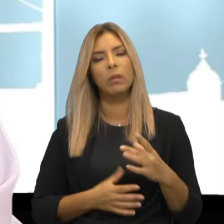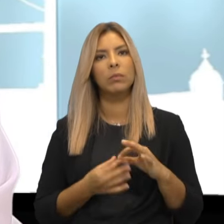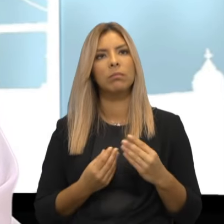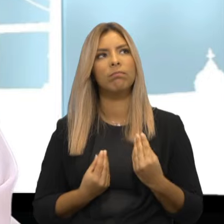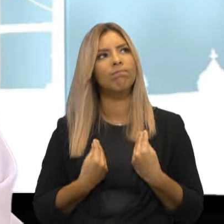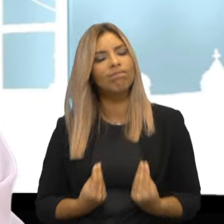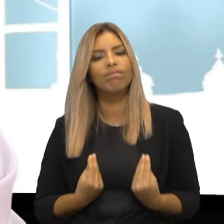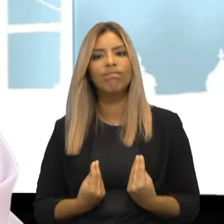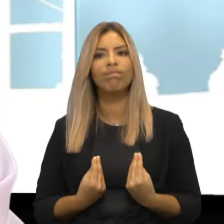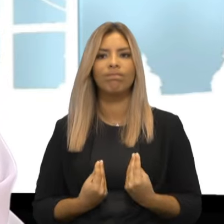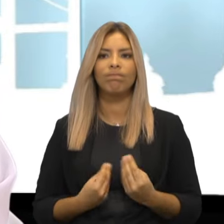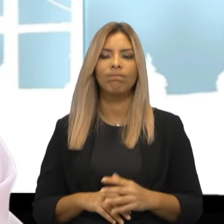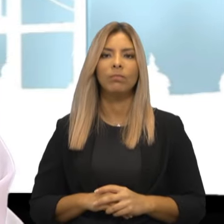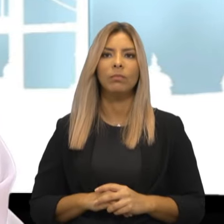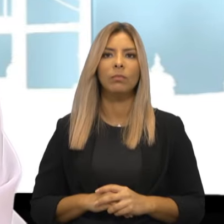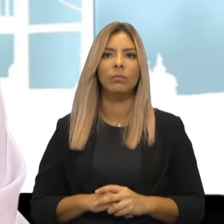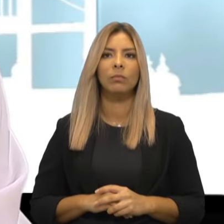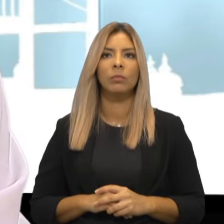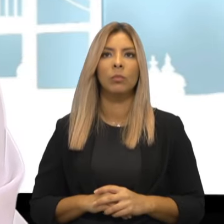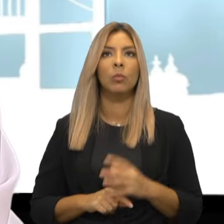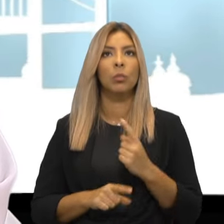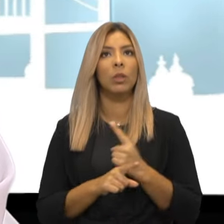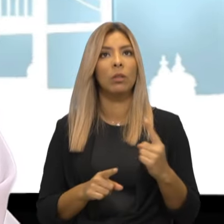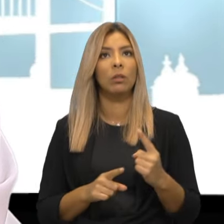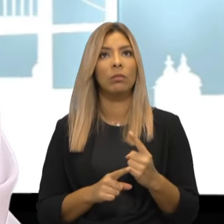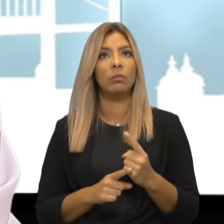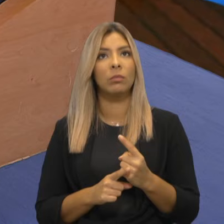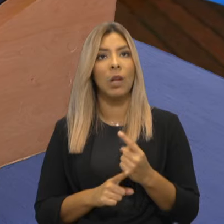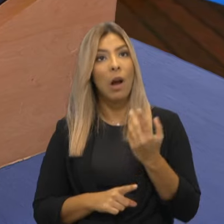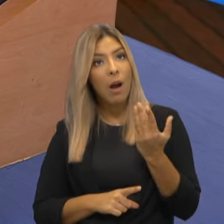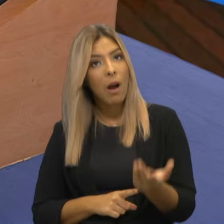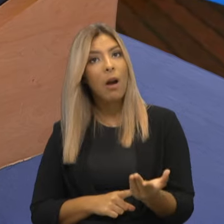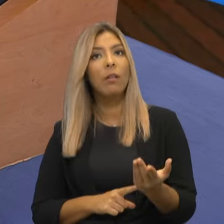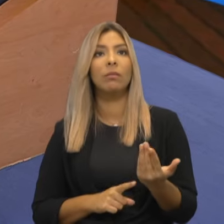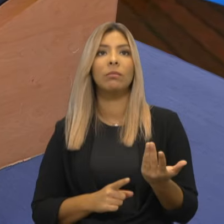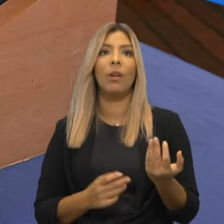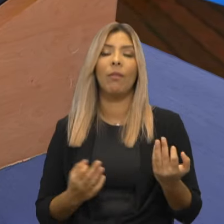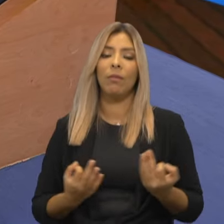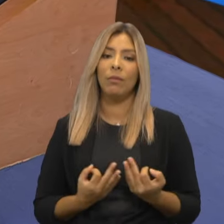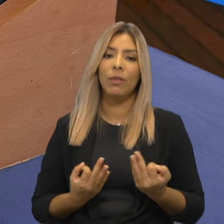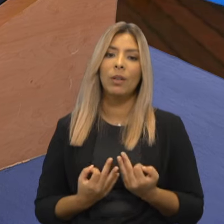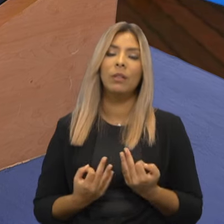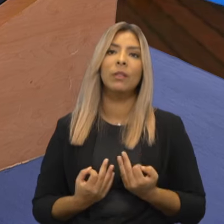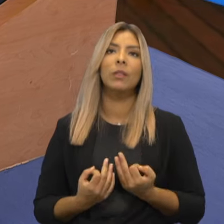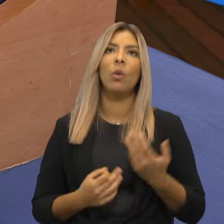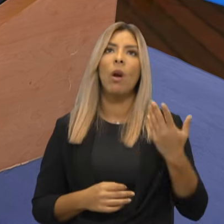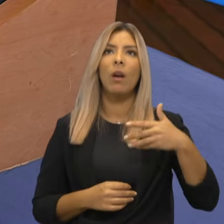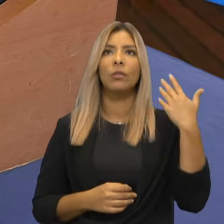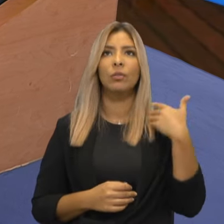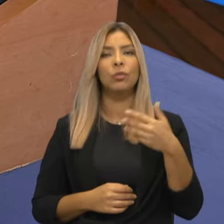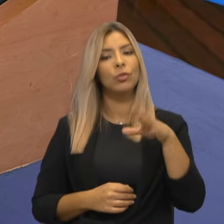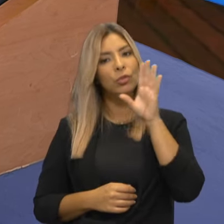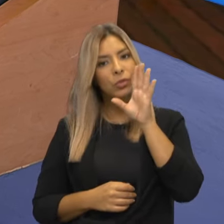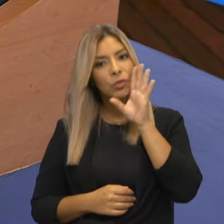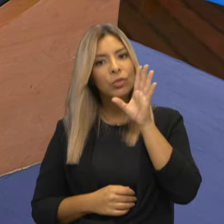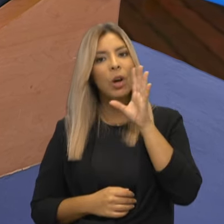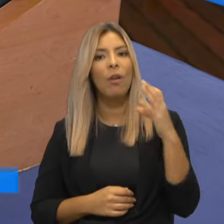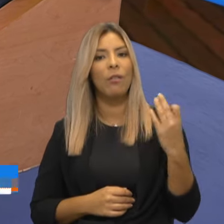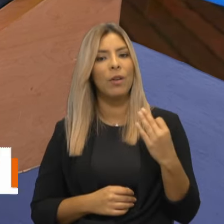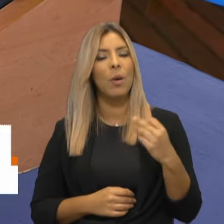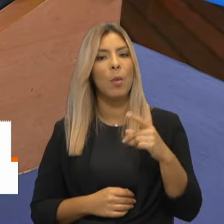elas, porque estavam ali. E também já tenho vivenciado isso, sempre que os